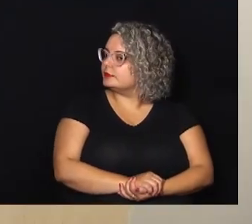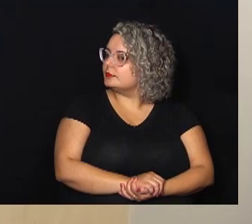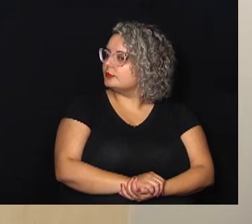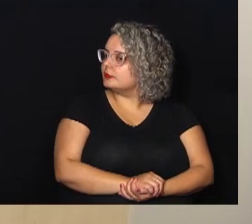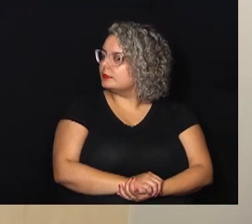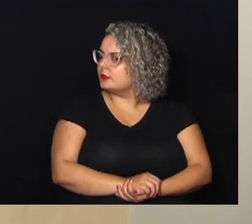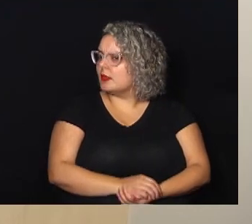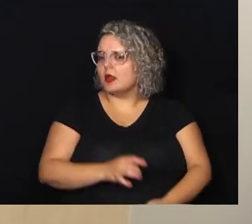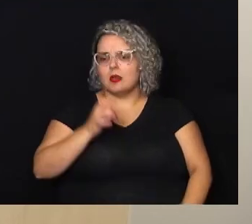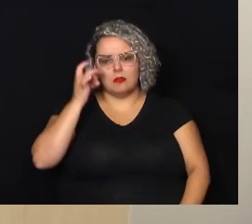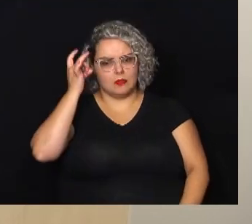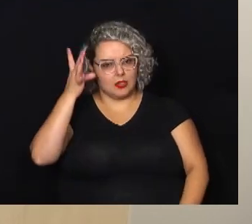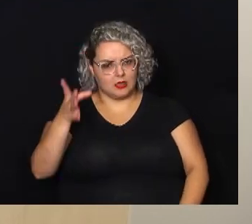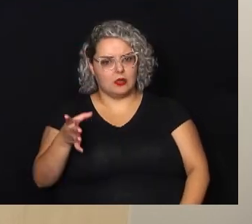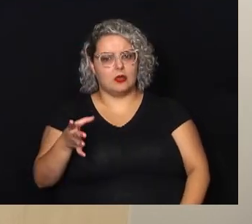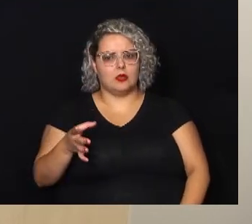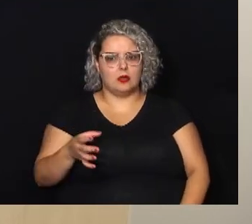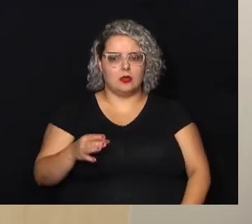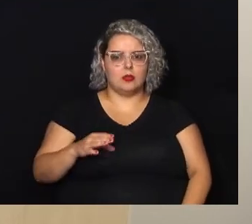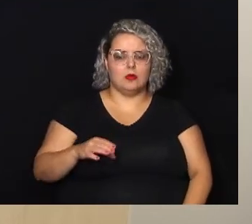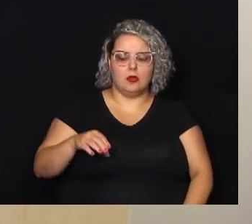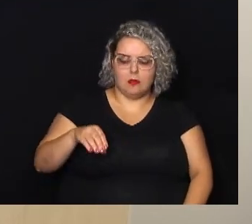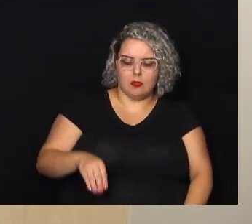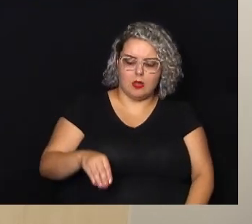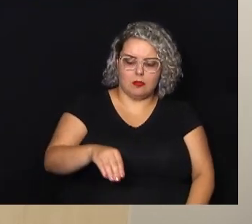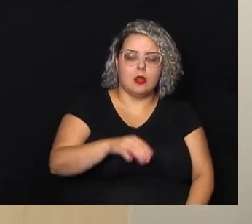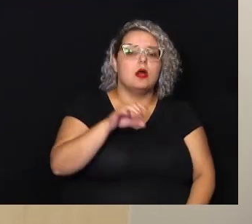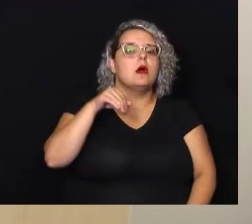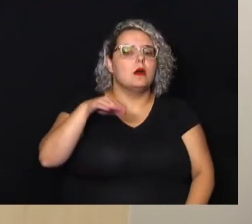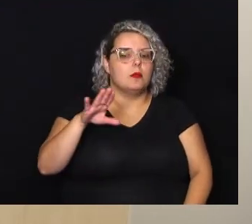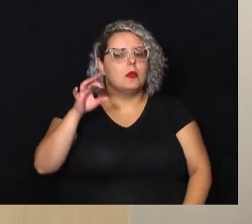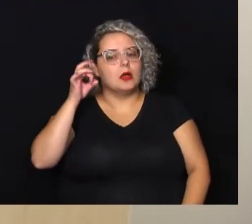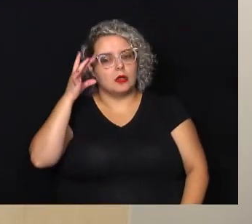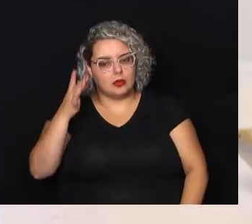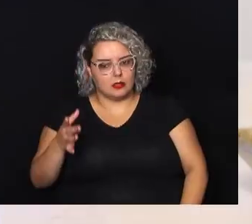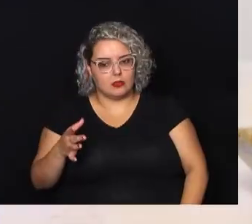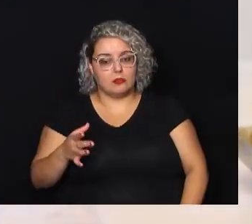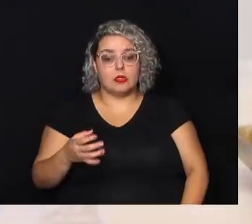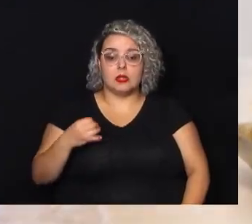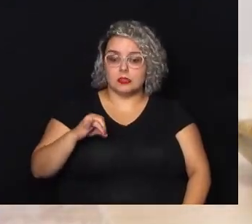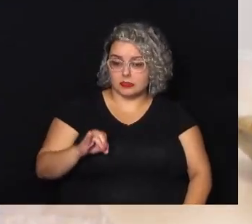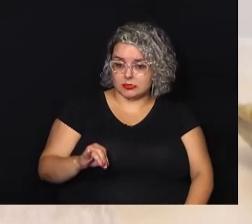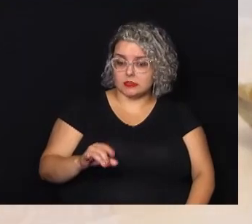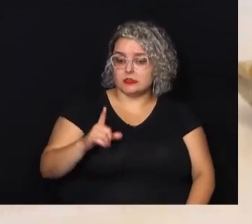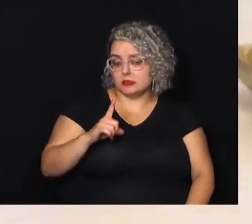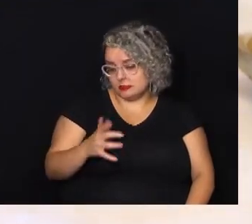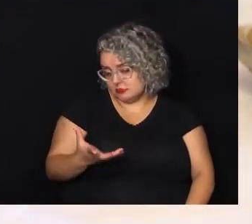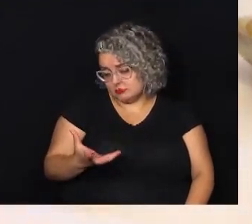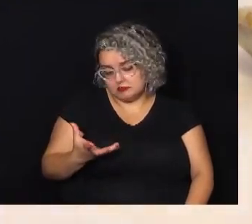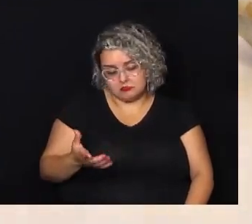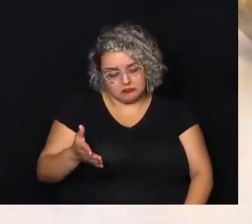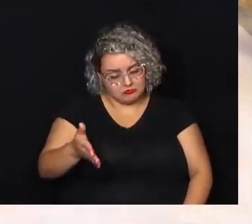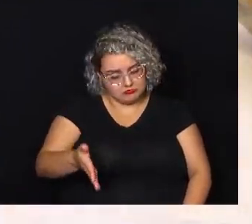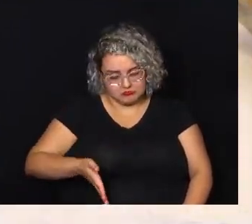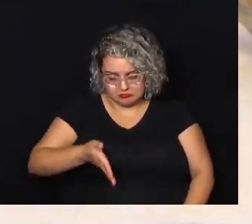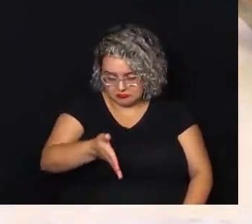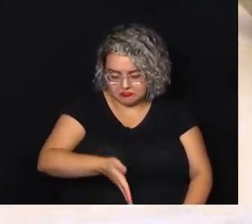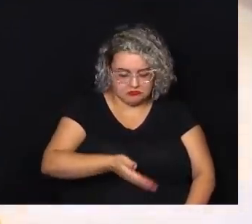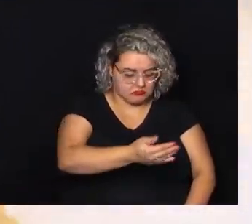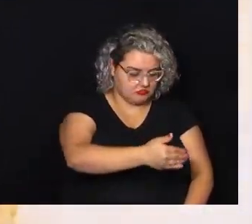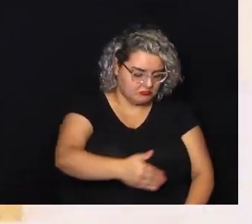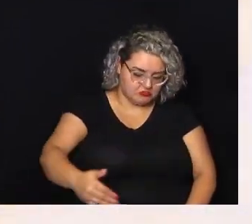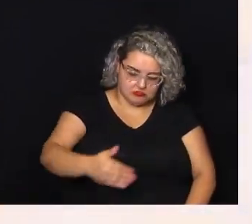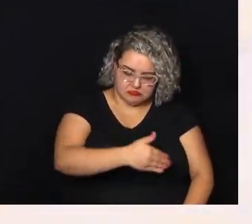um por um. Muito mais fácil com o cortador. Com o cortador é muito mais fácil. Mas se quiser vir com uma faquinha aqui